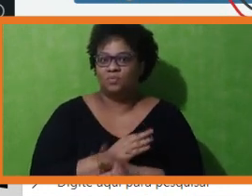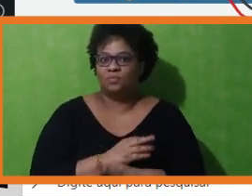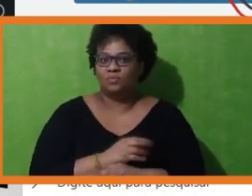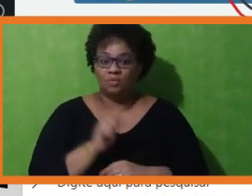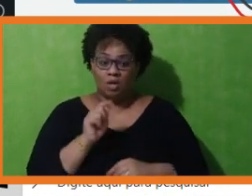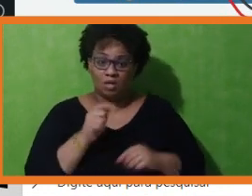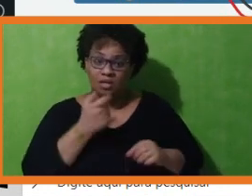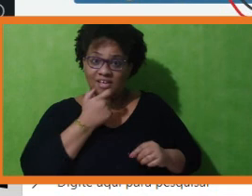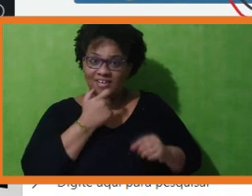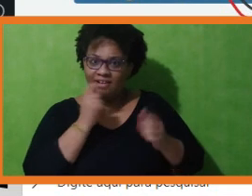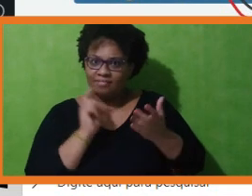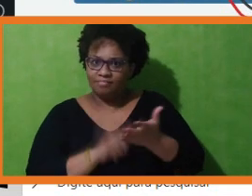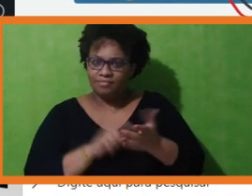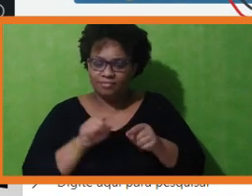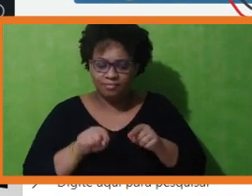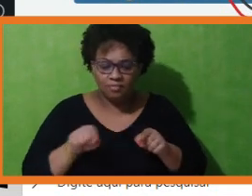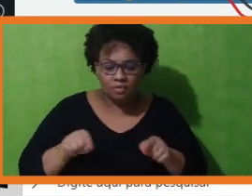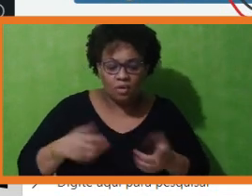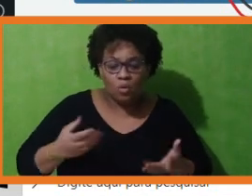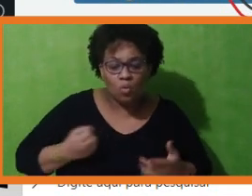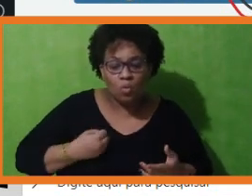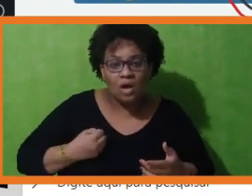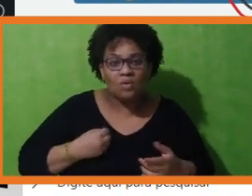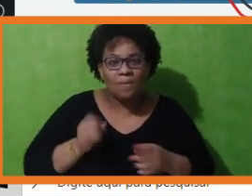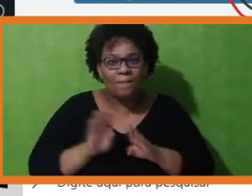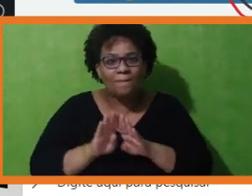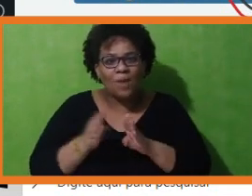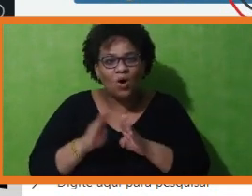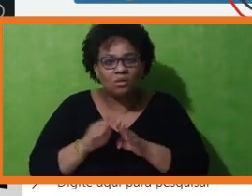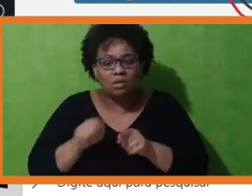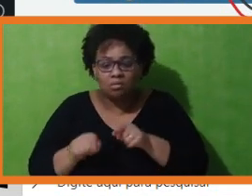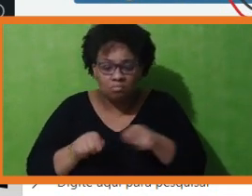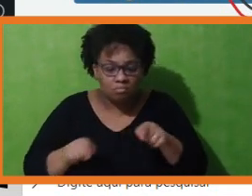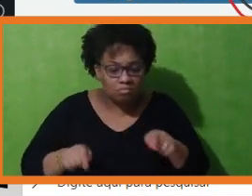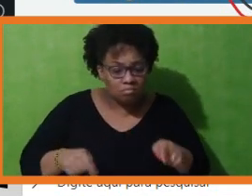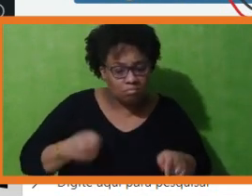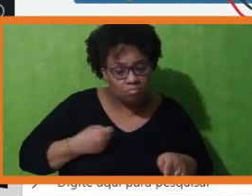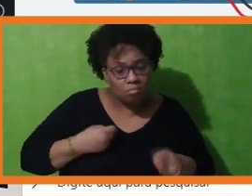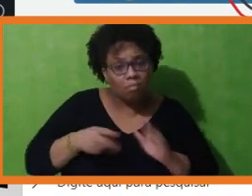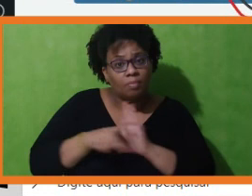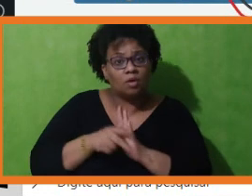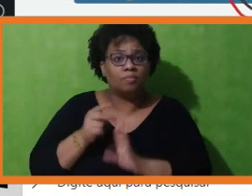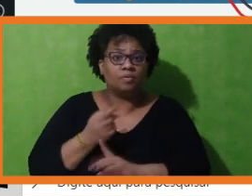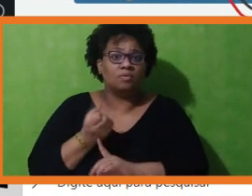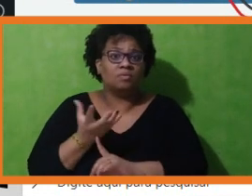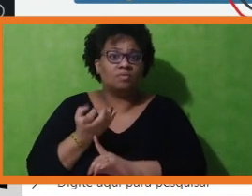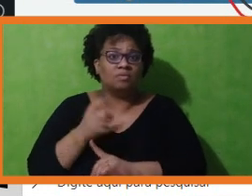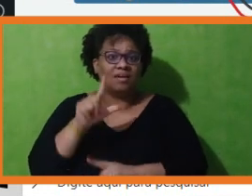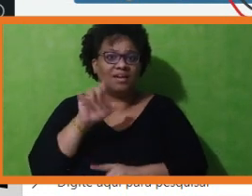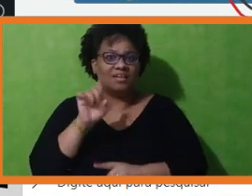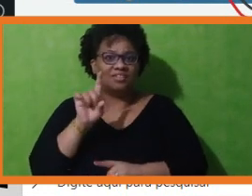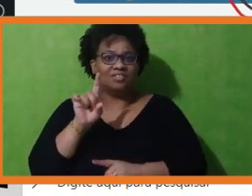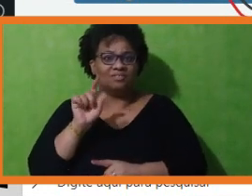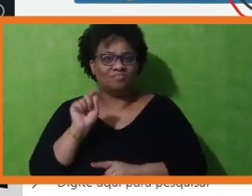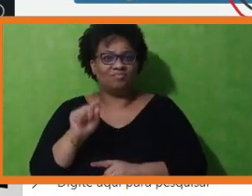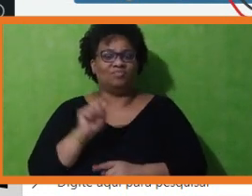Prontinho. Nesse digital write, eu digo qual porta eu estou referenciando aqui. Qual porta eu quero ligar? Eu quero ligar a porta do LED.